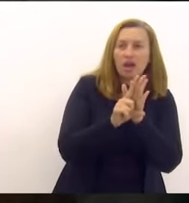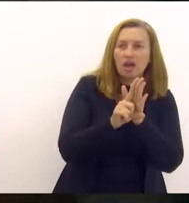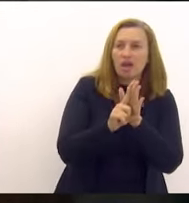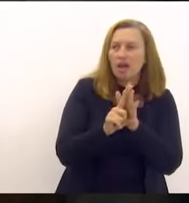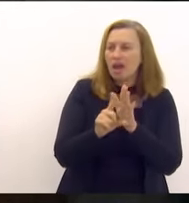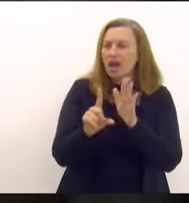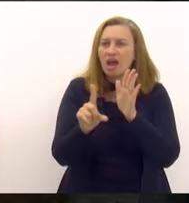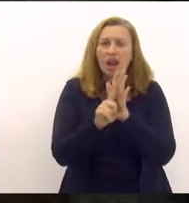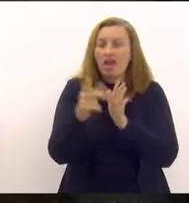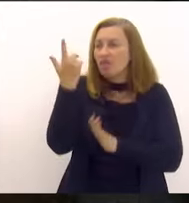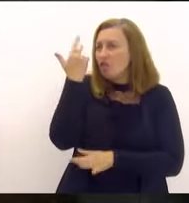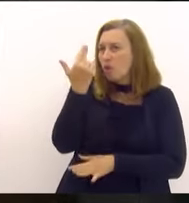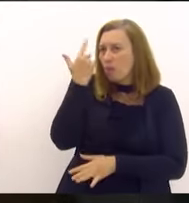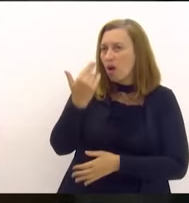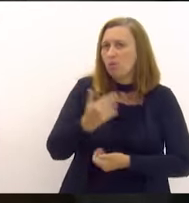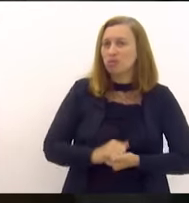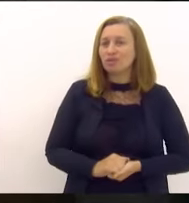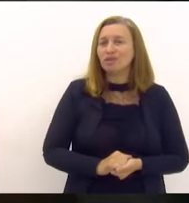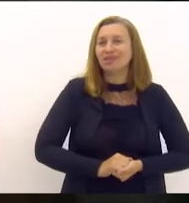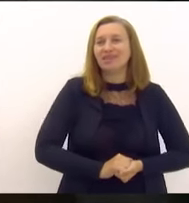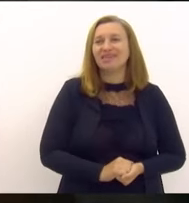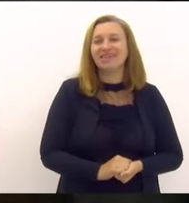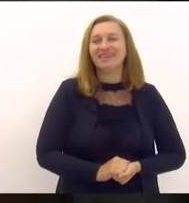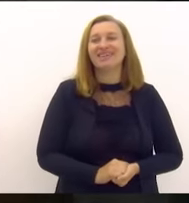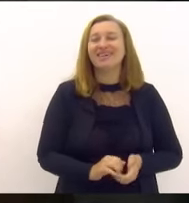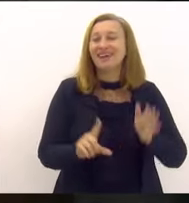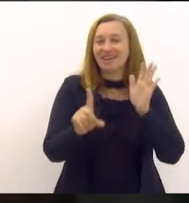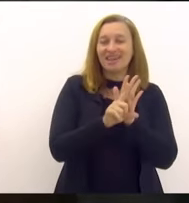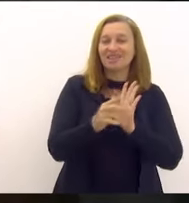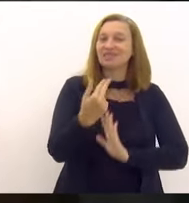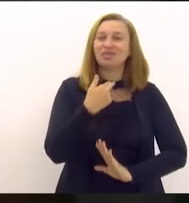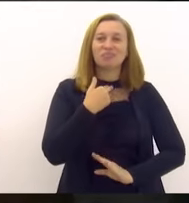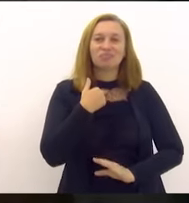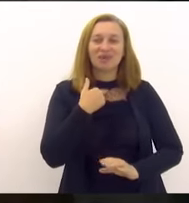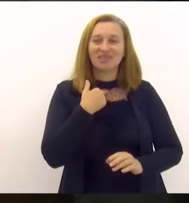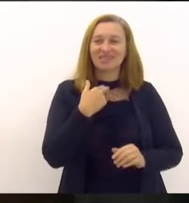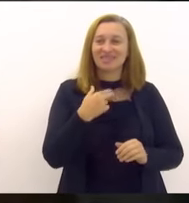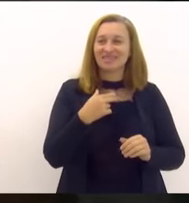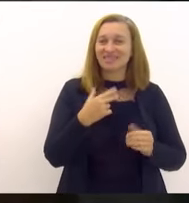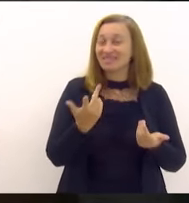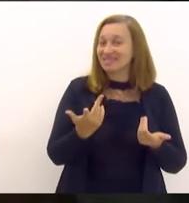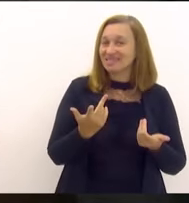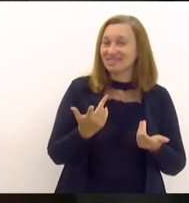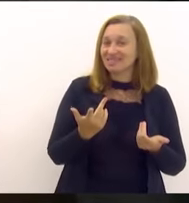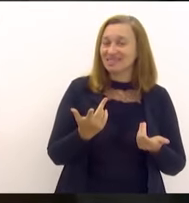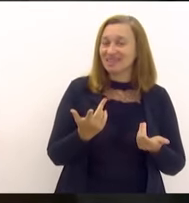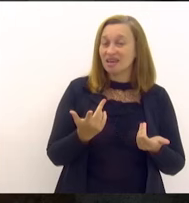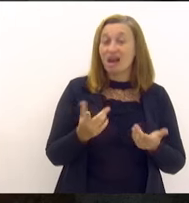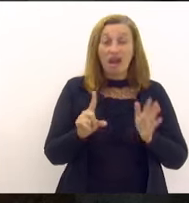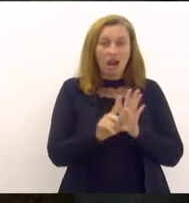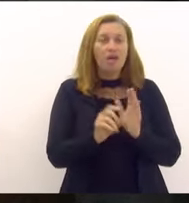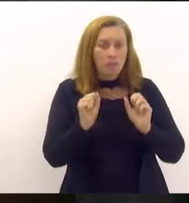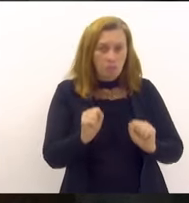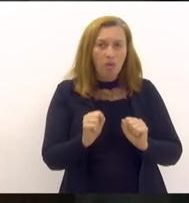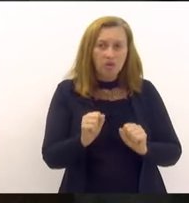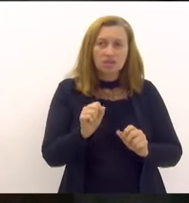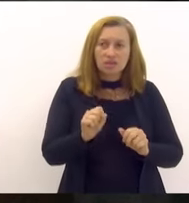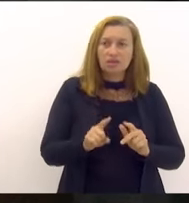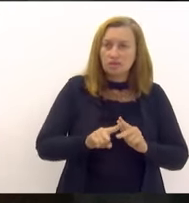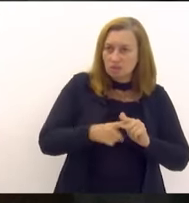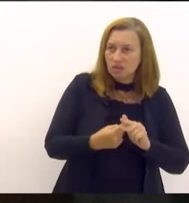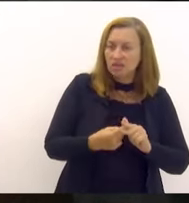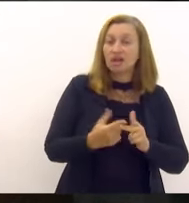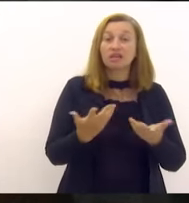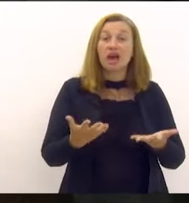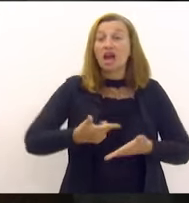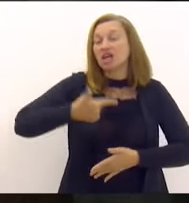é dinâmica, ela pode ser alterada em qualquer tempo, isso é óbvio. A segunda questão